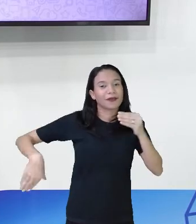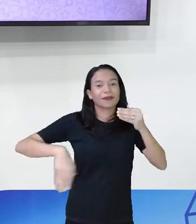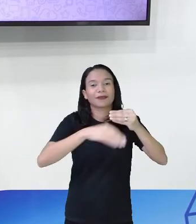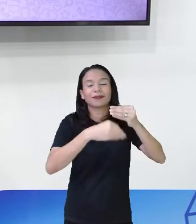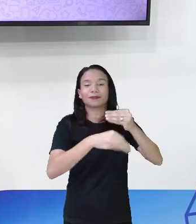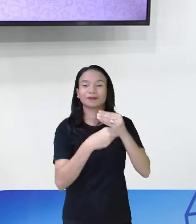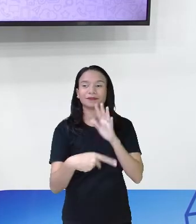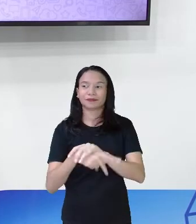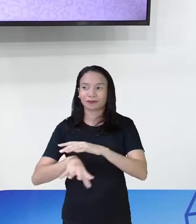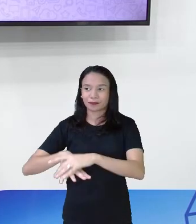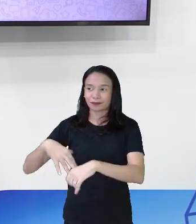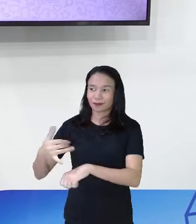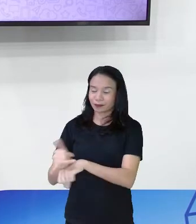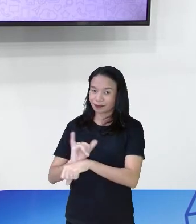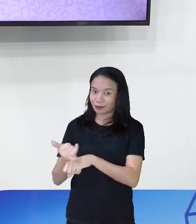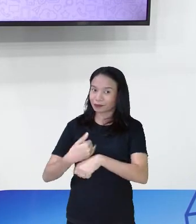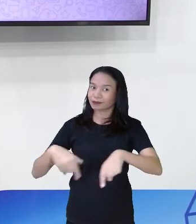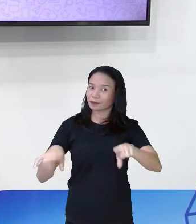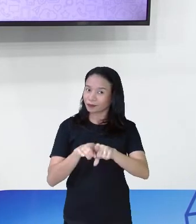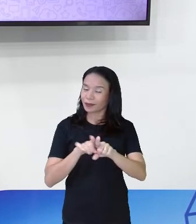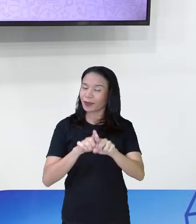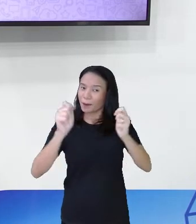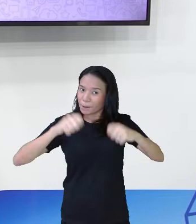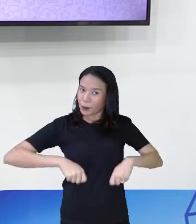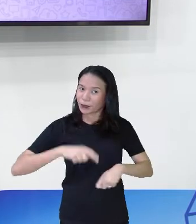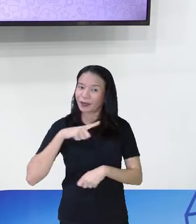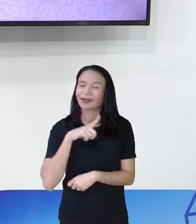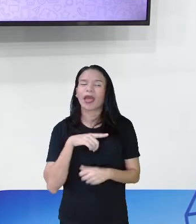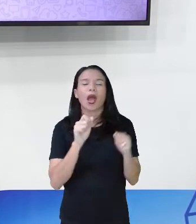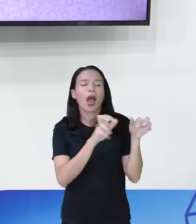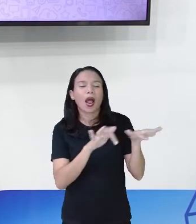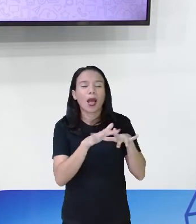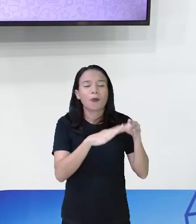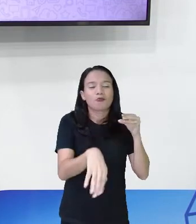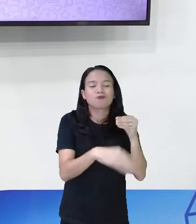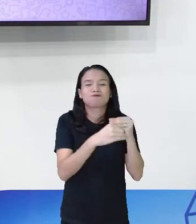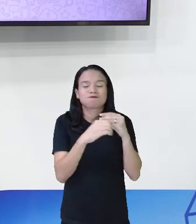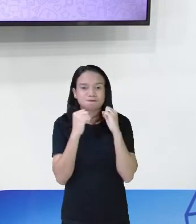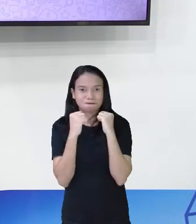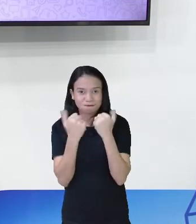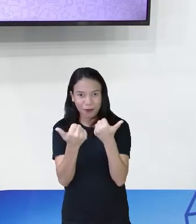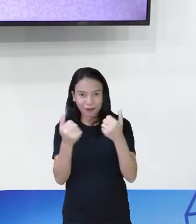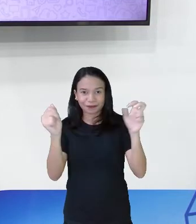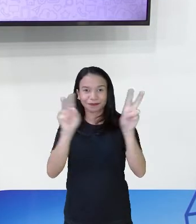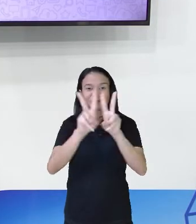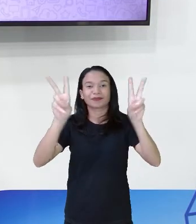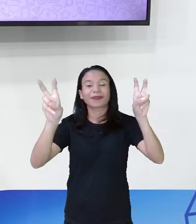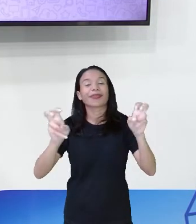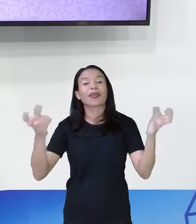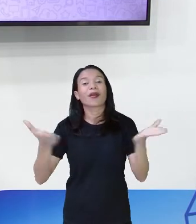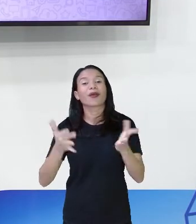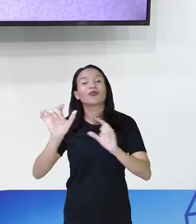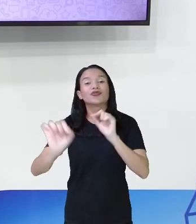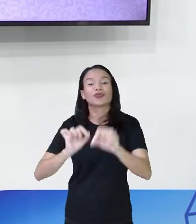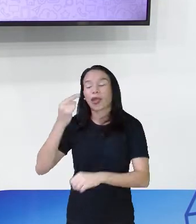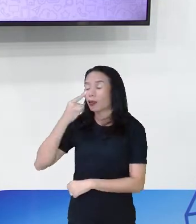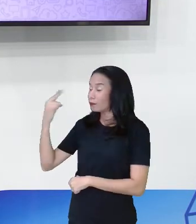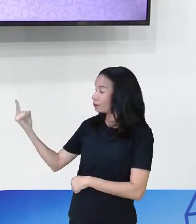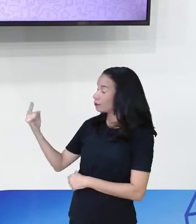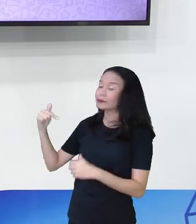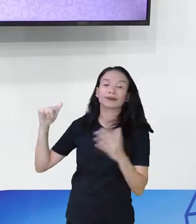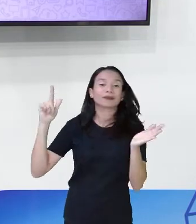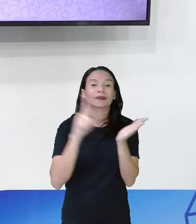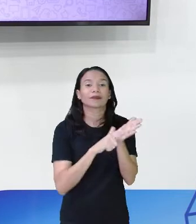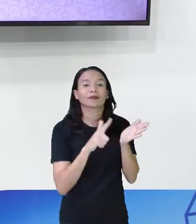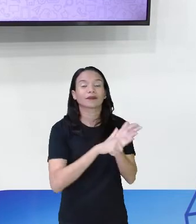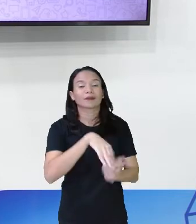para você, inclusive você pode também deixar lá o teu comentário, tá joia? O tema de hoje é ficha